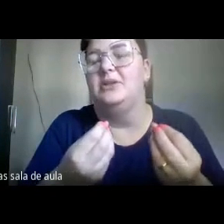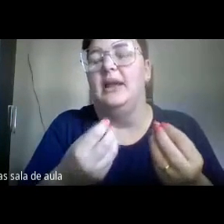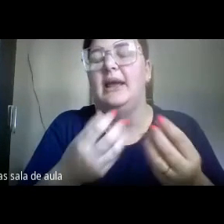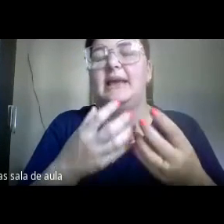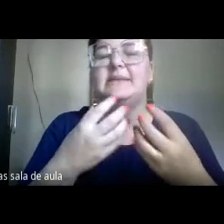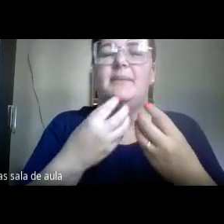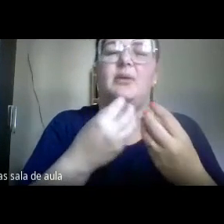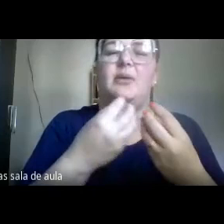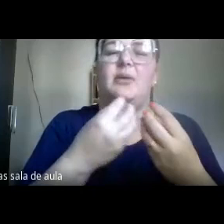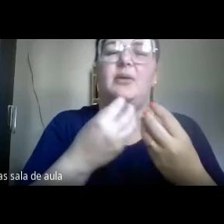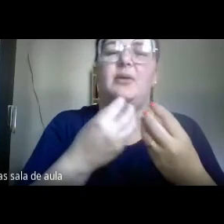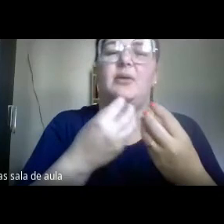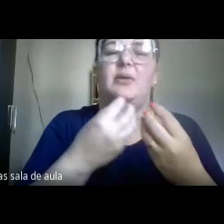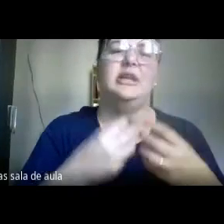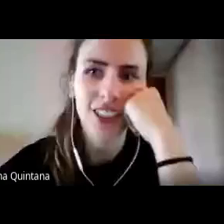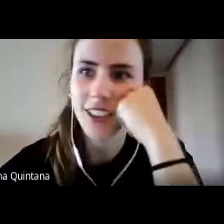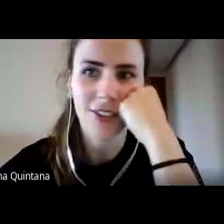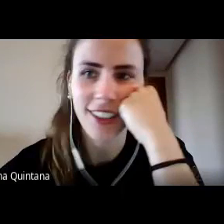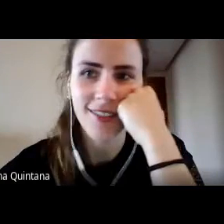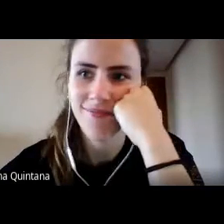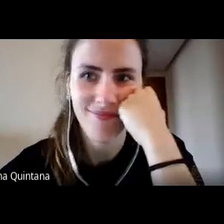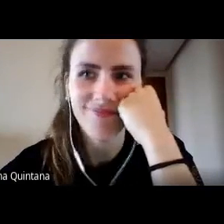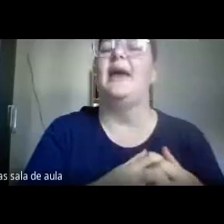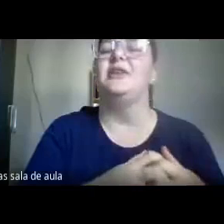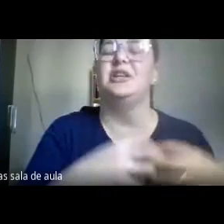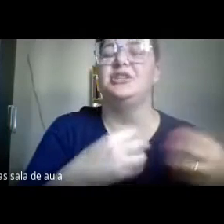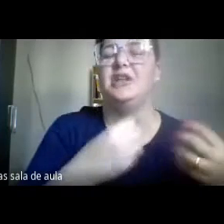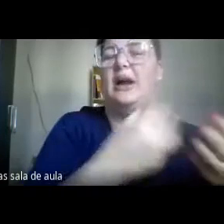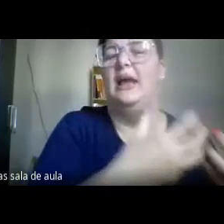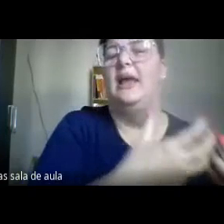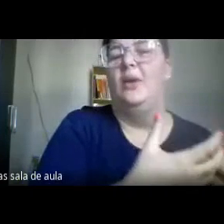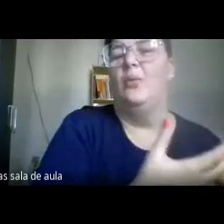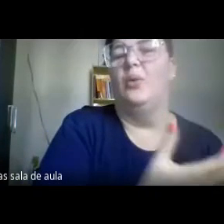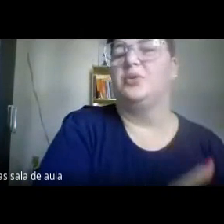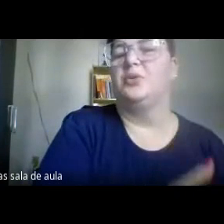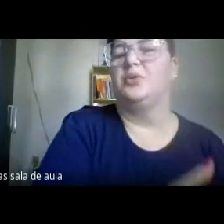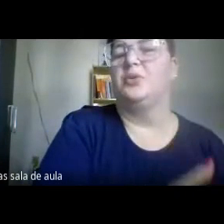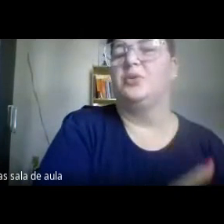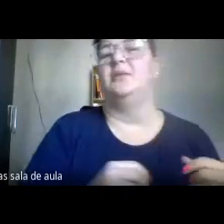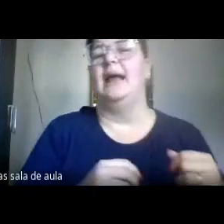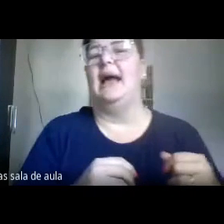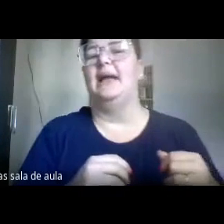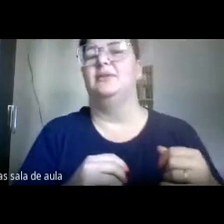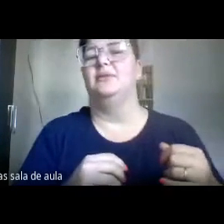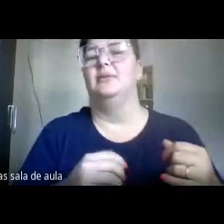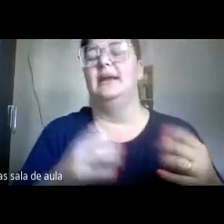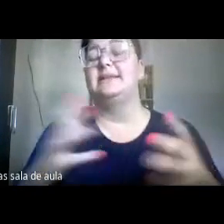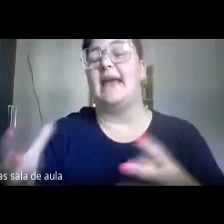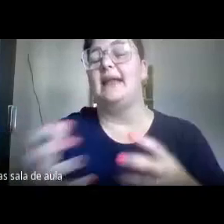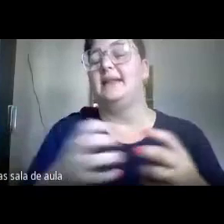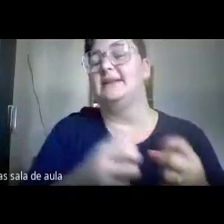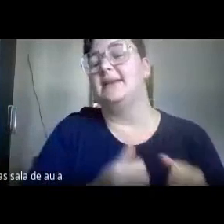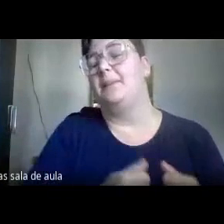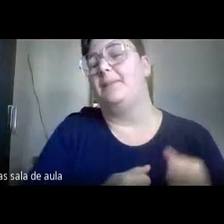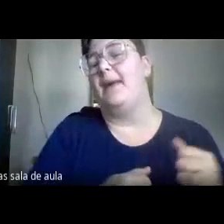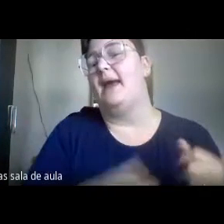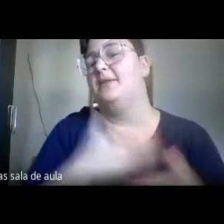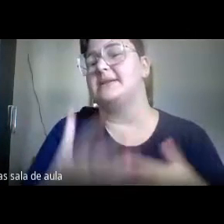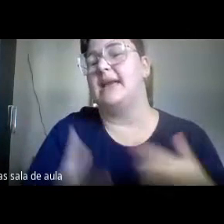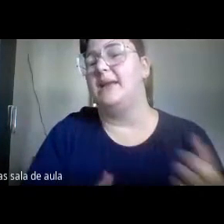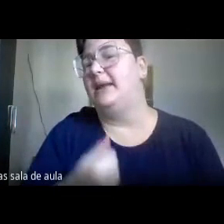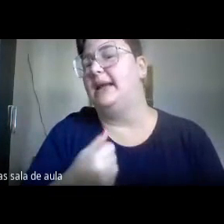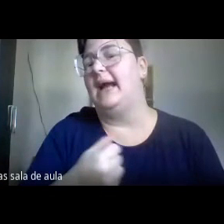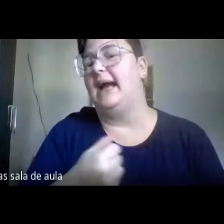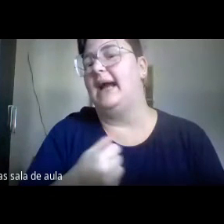né? Essa maldade, de deixar o outro coleguinha do lado. Eles querem trazer para perto,